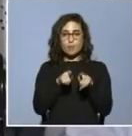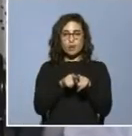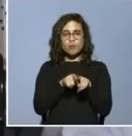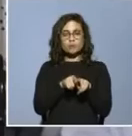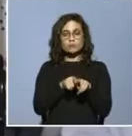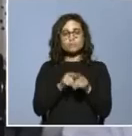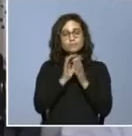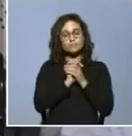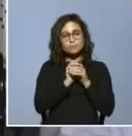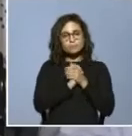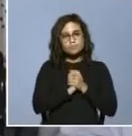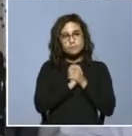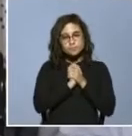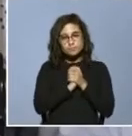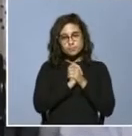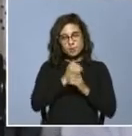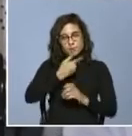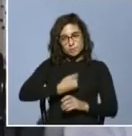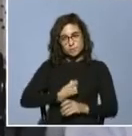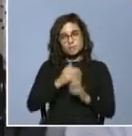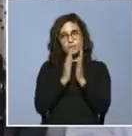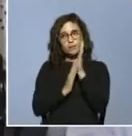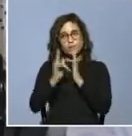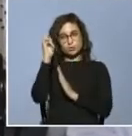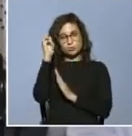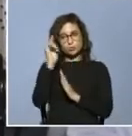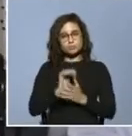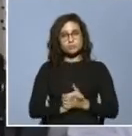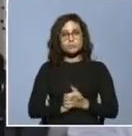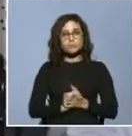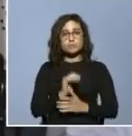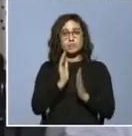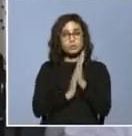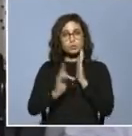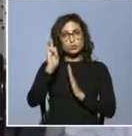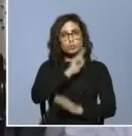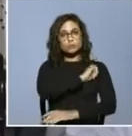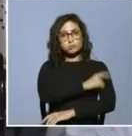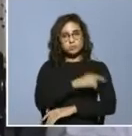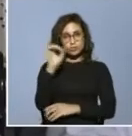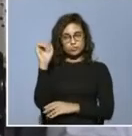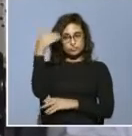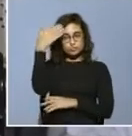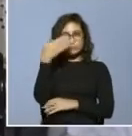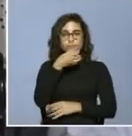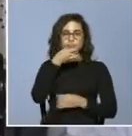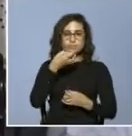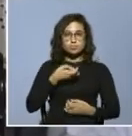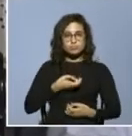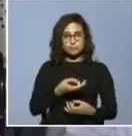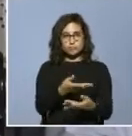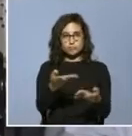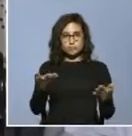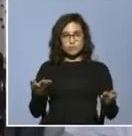por mim a Deus nosso Senhor. Deus Todo-Poderoso, tenha compaixão de nós, perdoe os